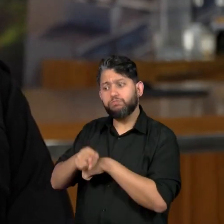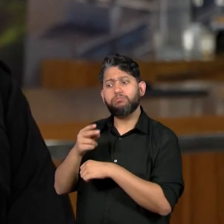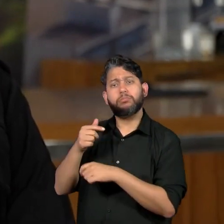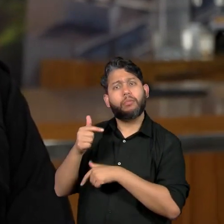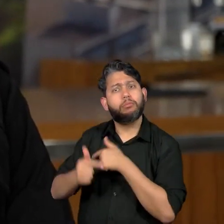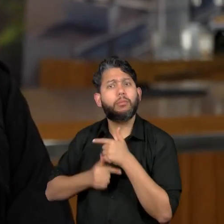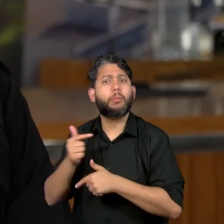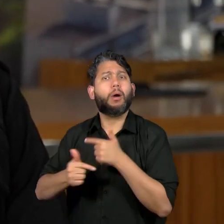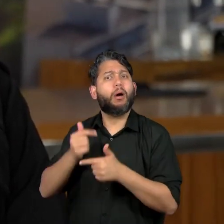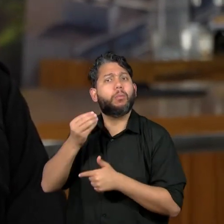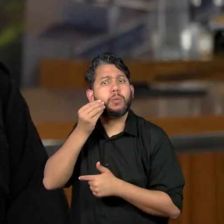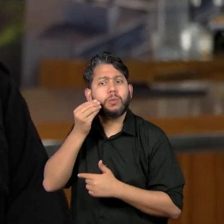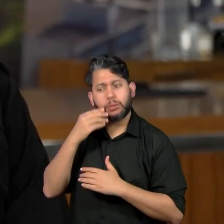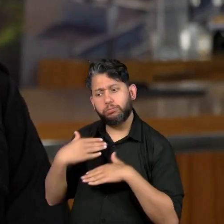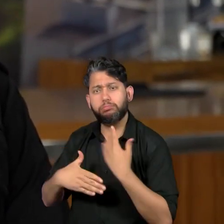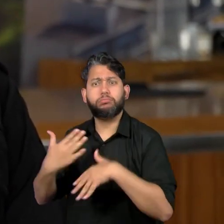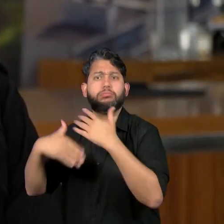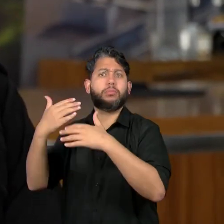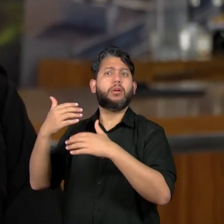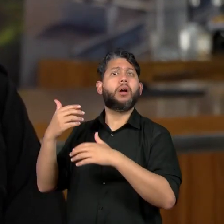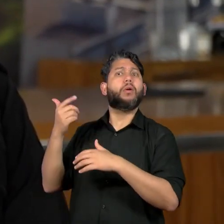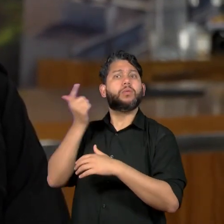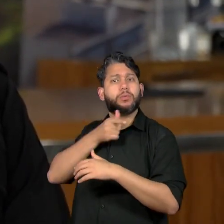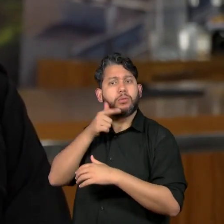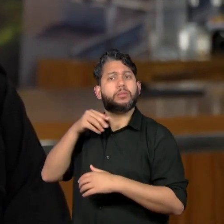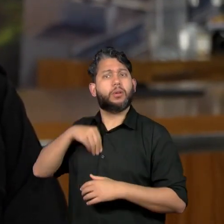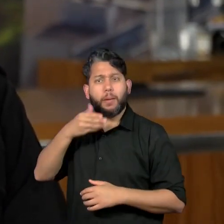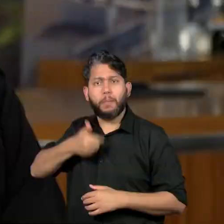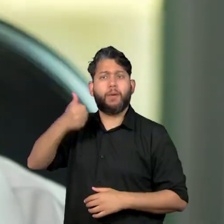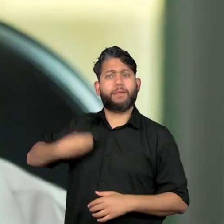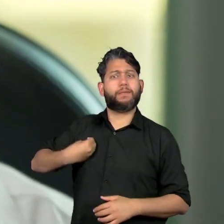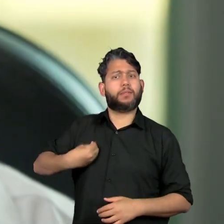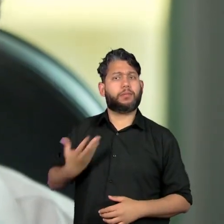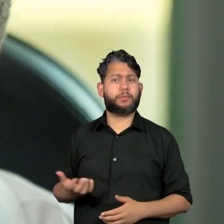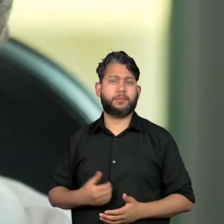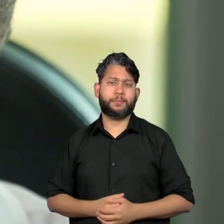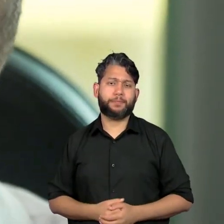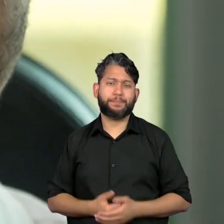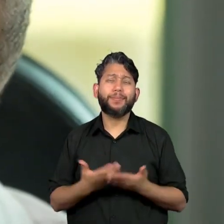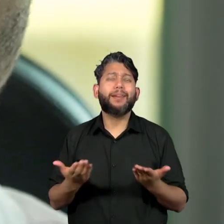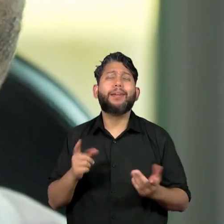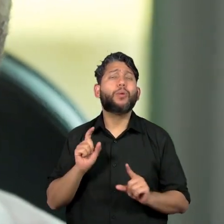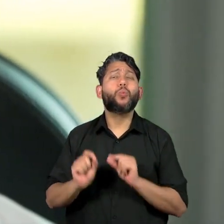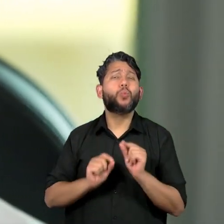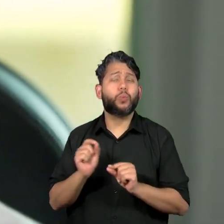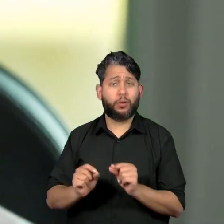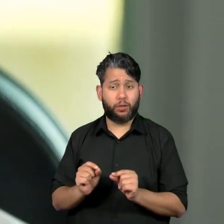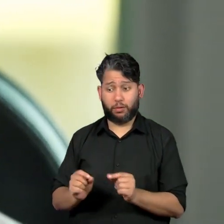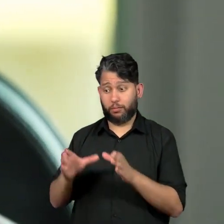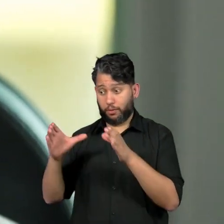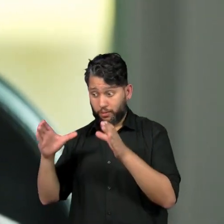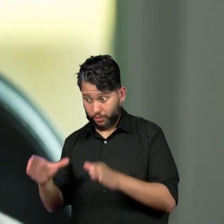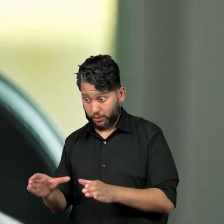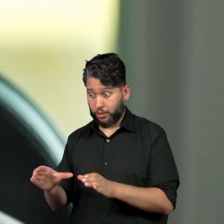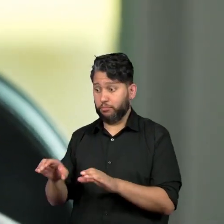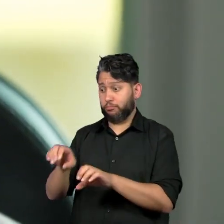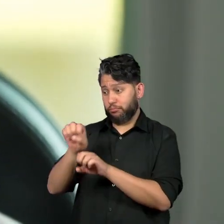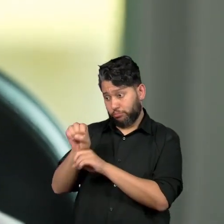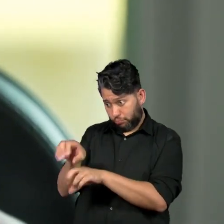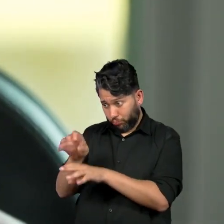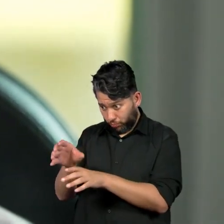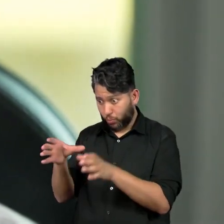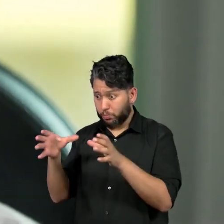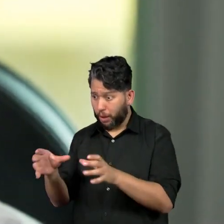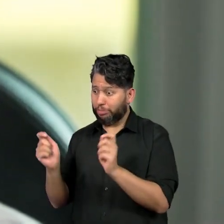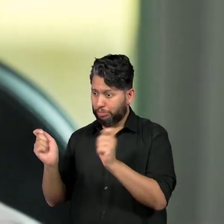em oportunidades e ter melhores condições de vida. A gente quer reproduzir esse formato em outras